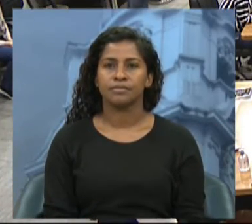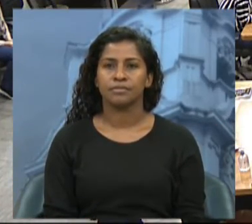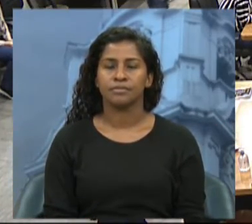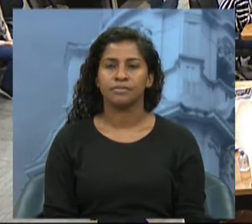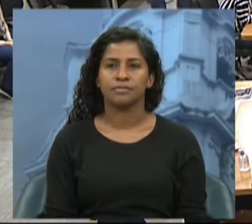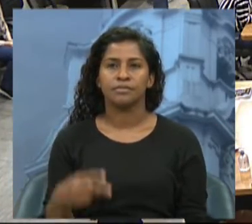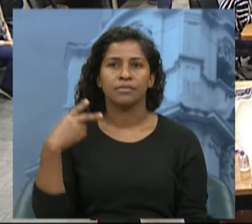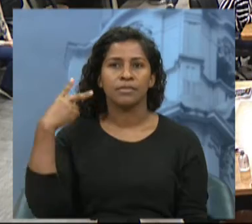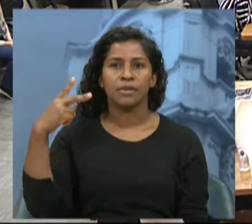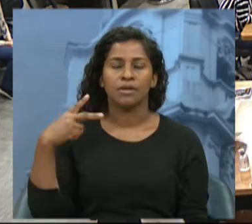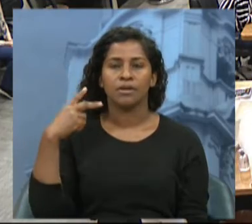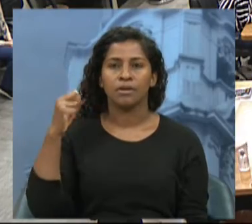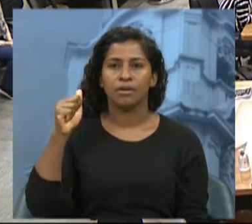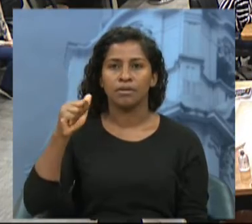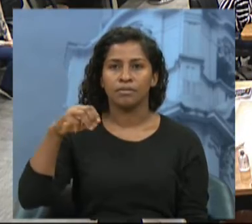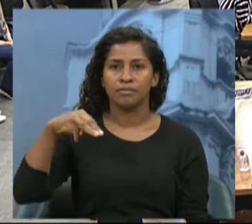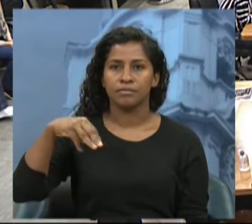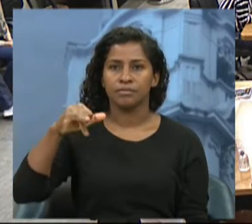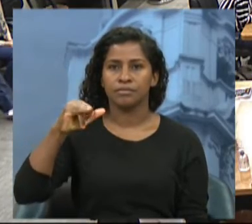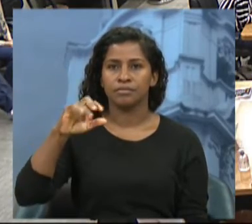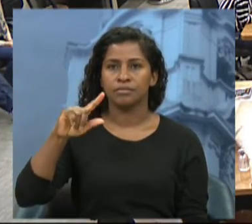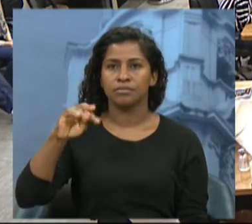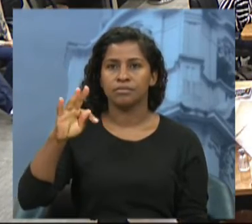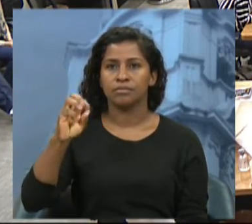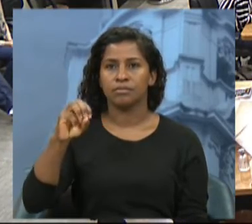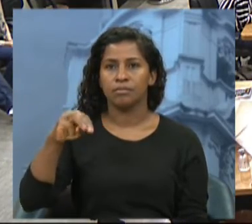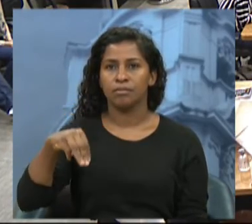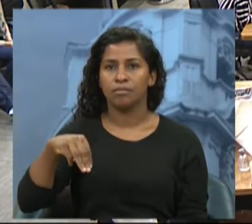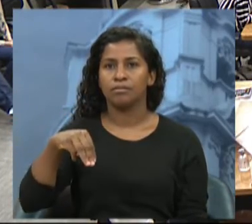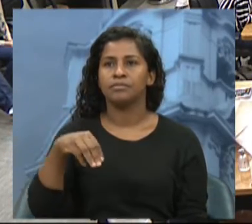Vereador Hamilton Sosmeyer.